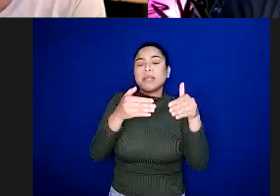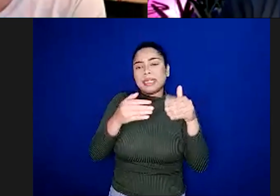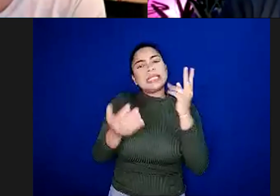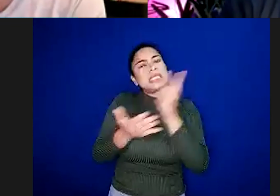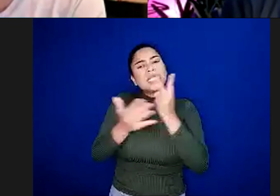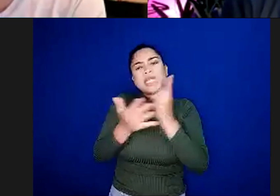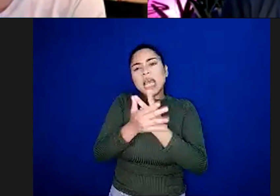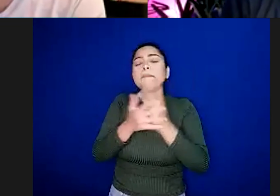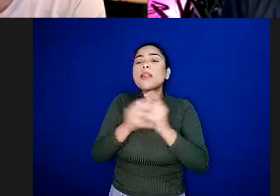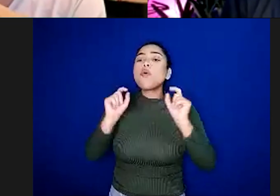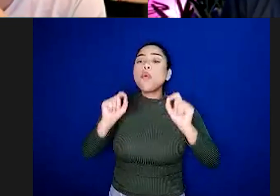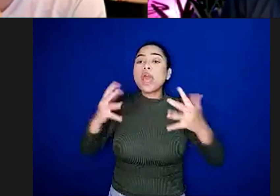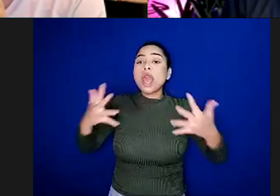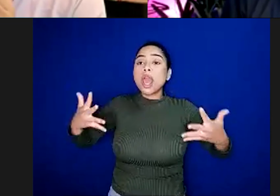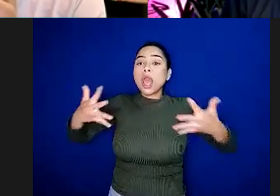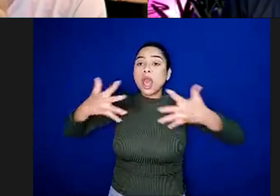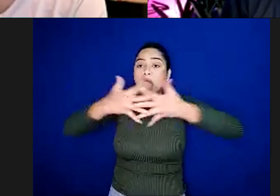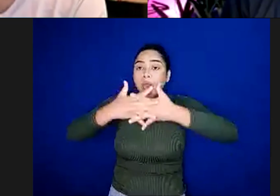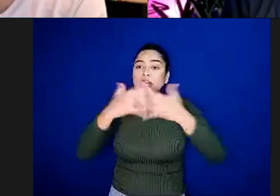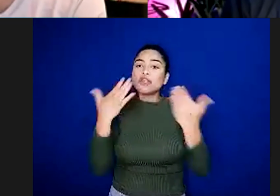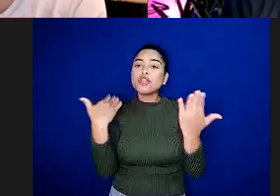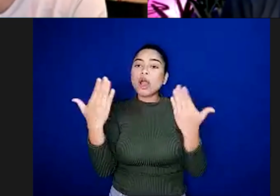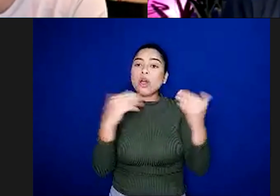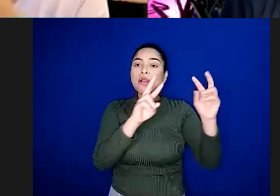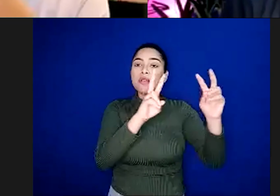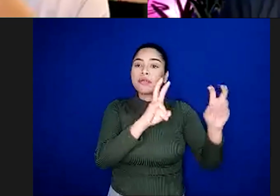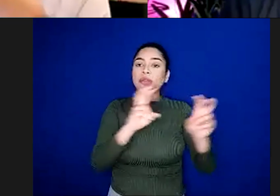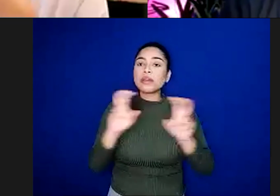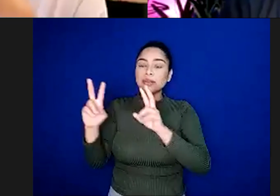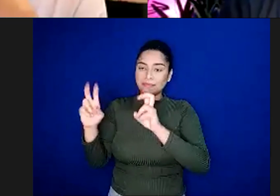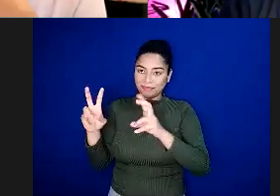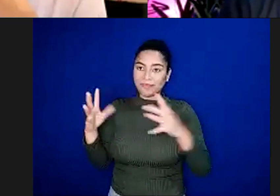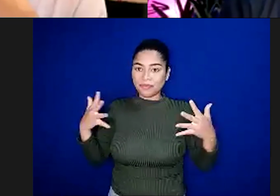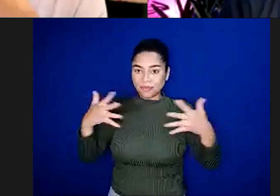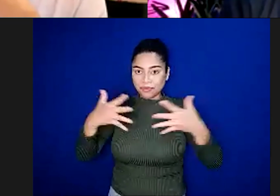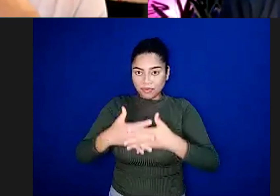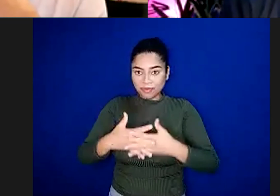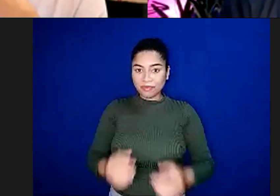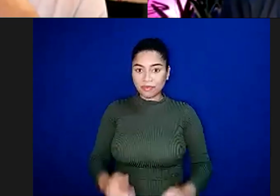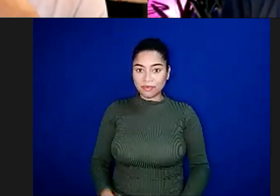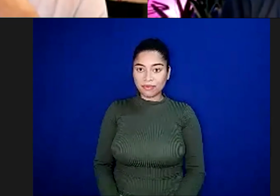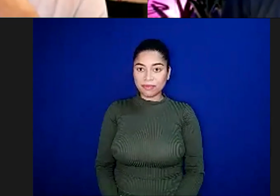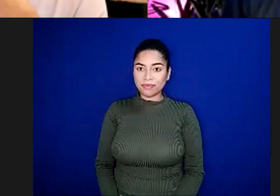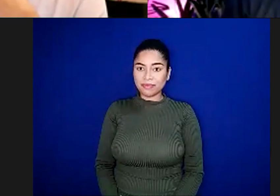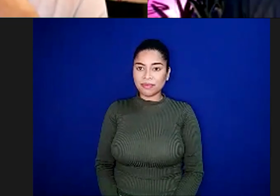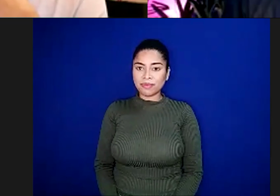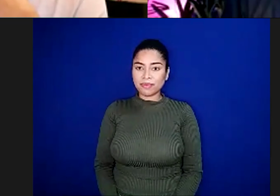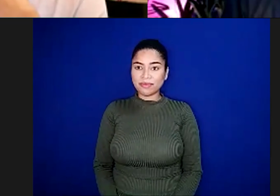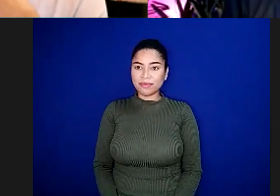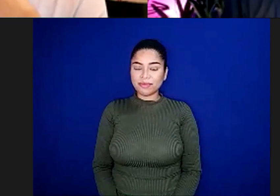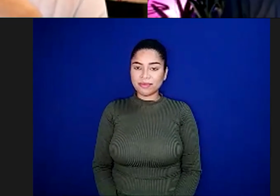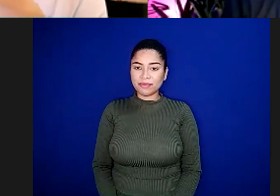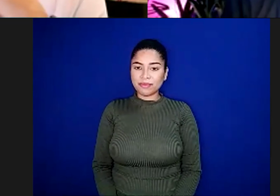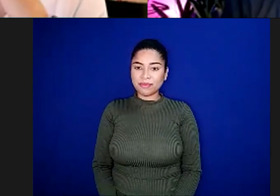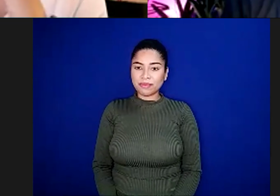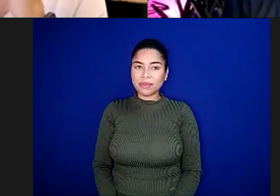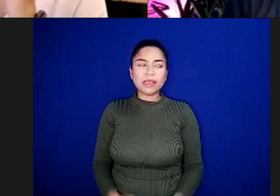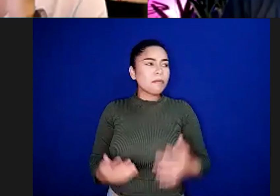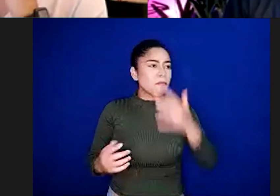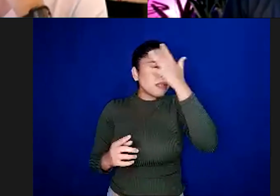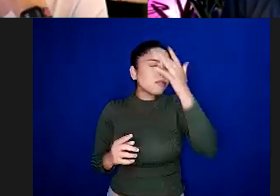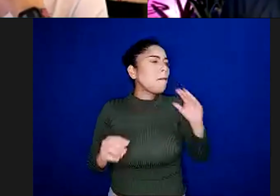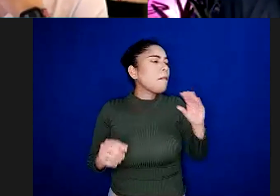no acolher e dessa forma de fazer a sua família que mora perto aí